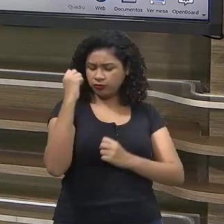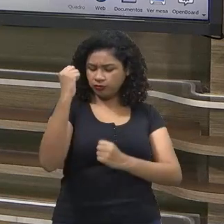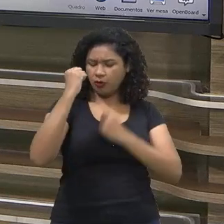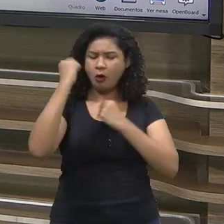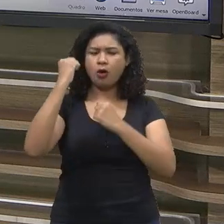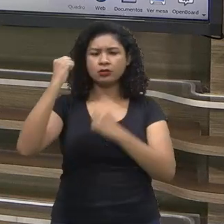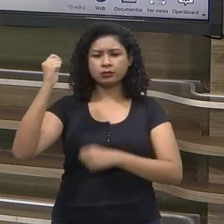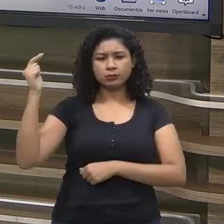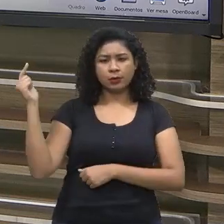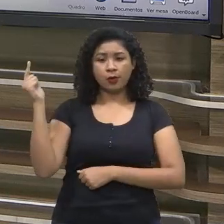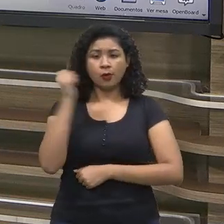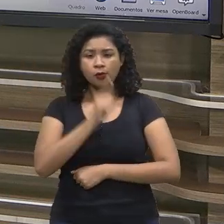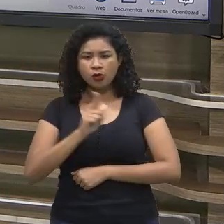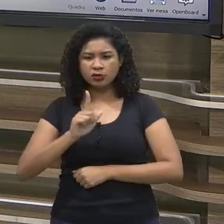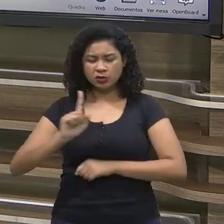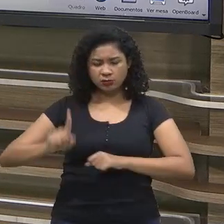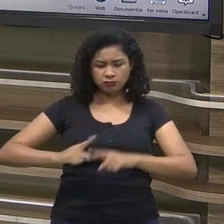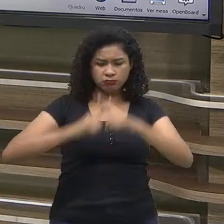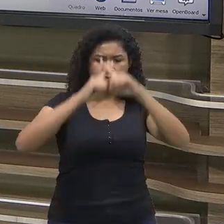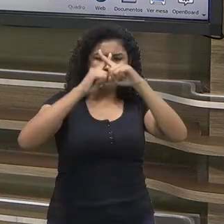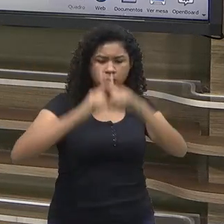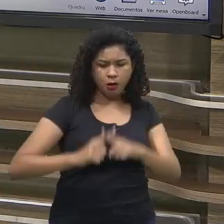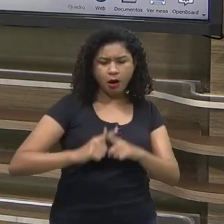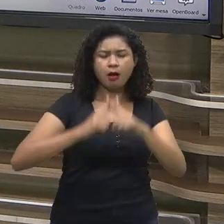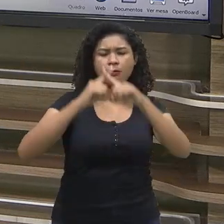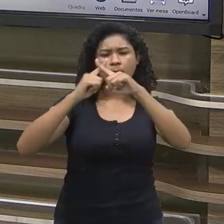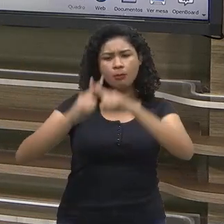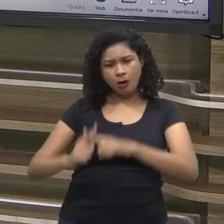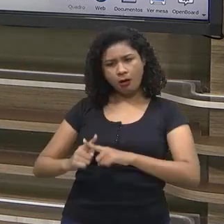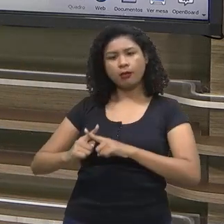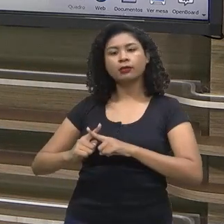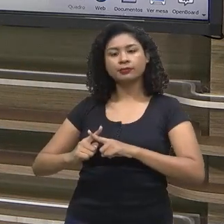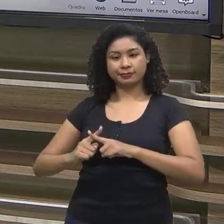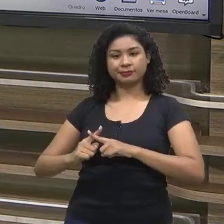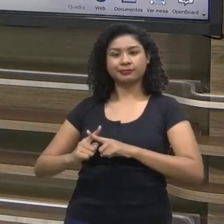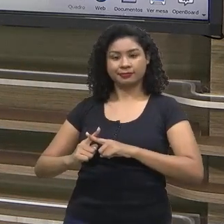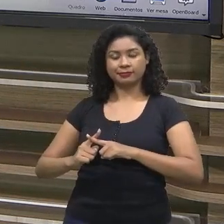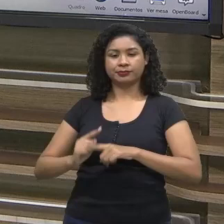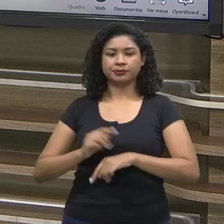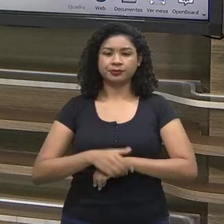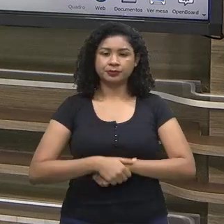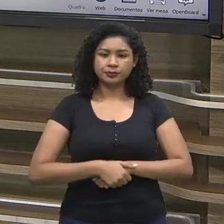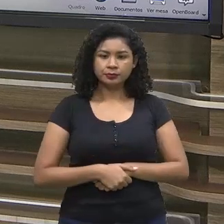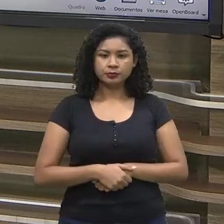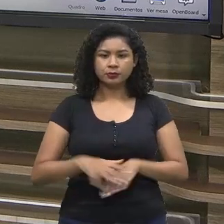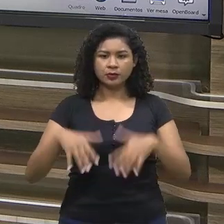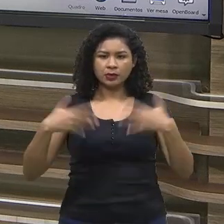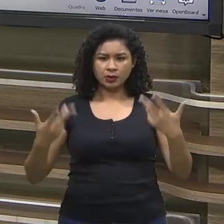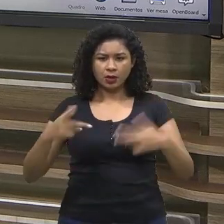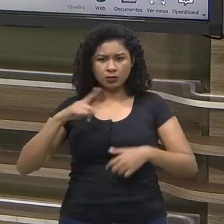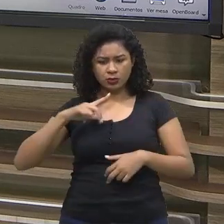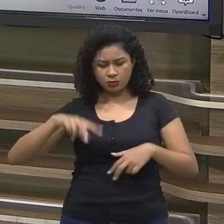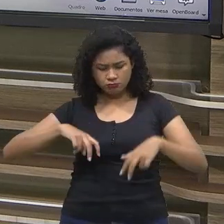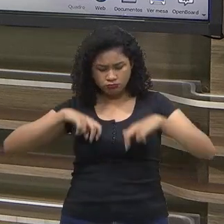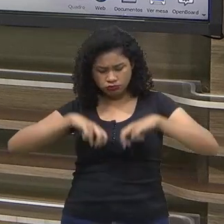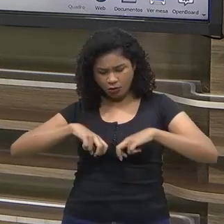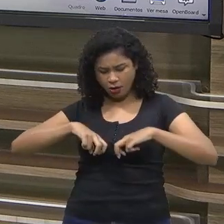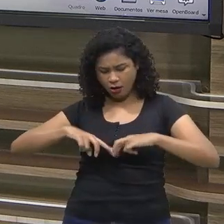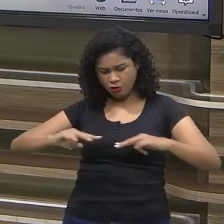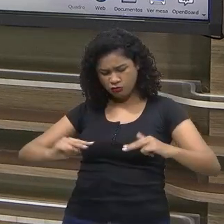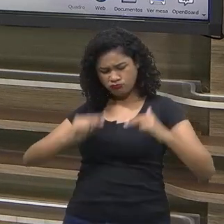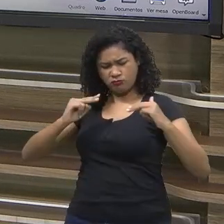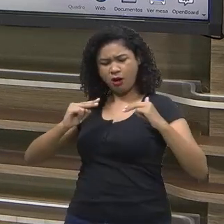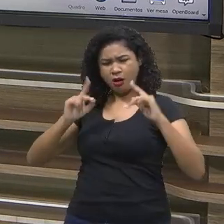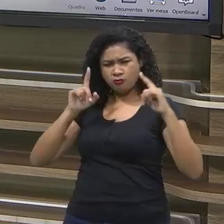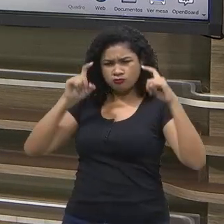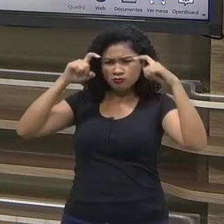disputar aquela luta da melhor forma possível. Então eles giram um em volta do outro,